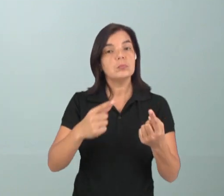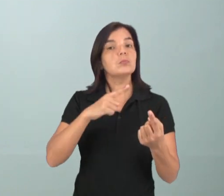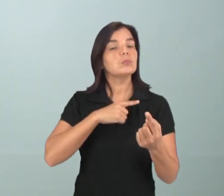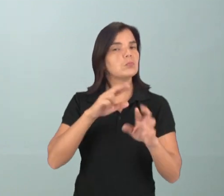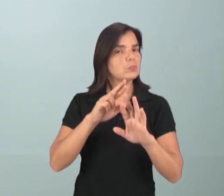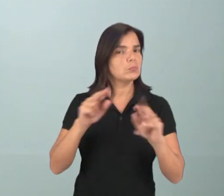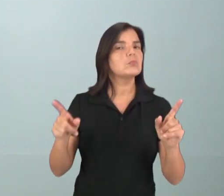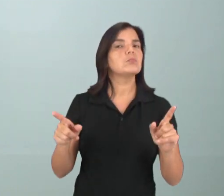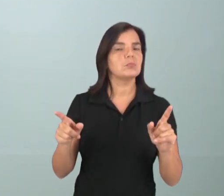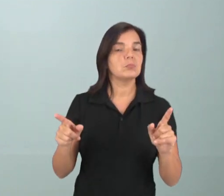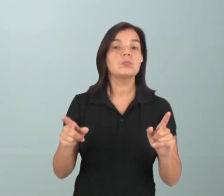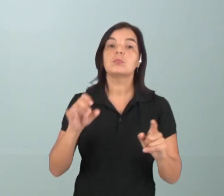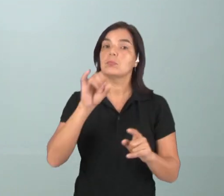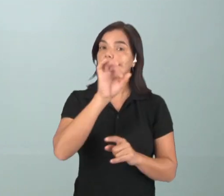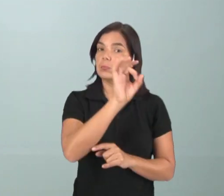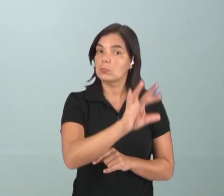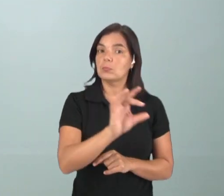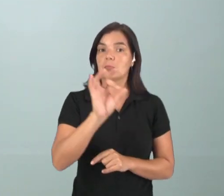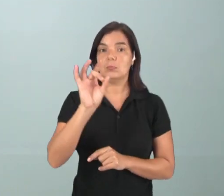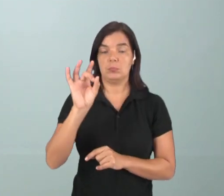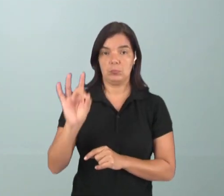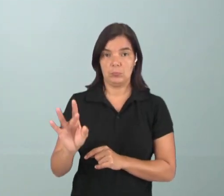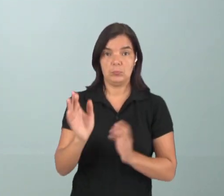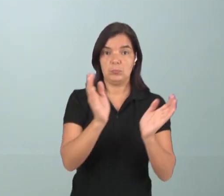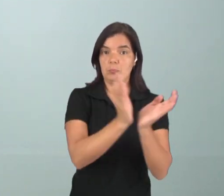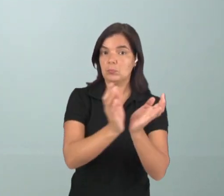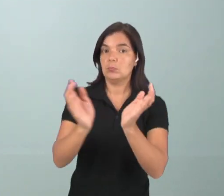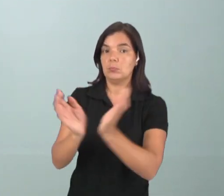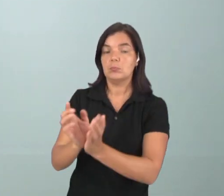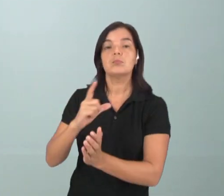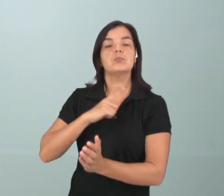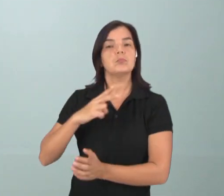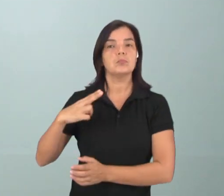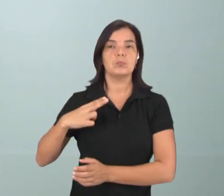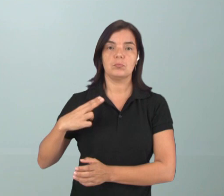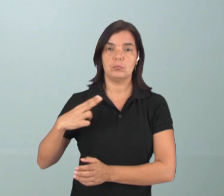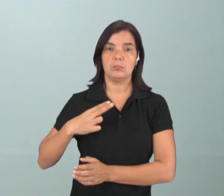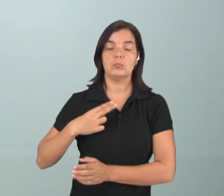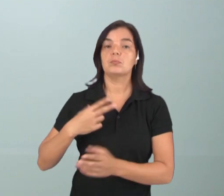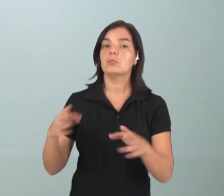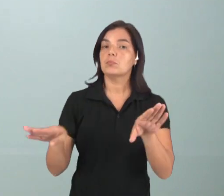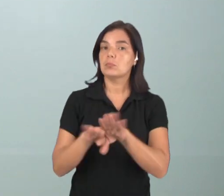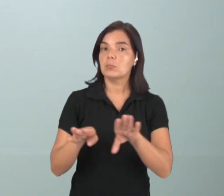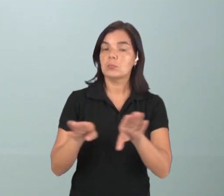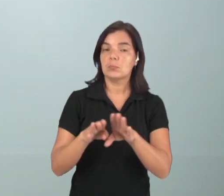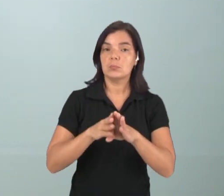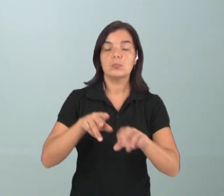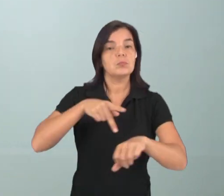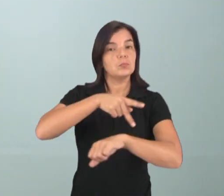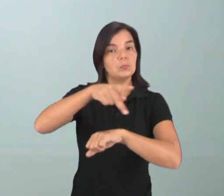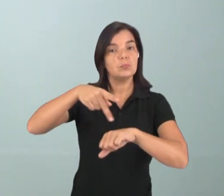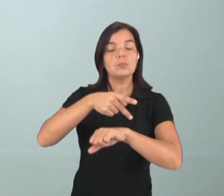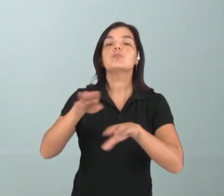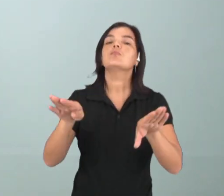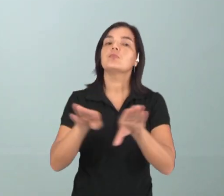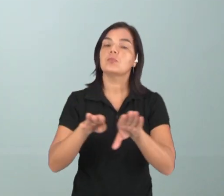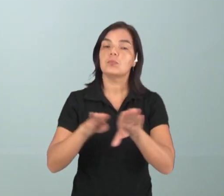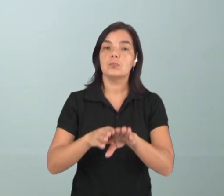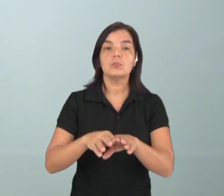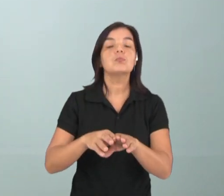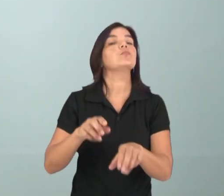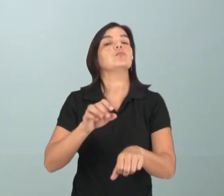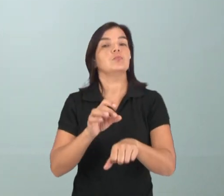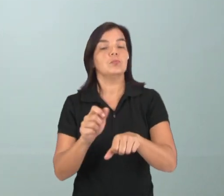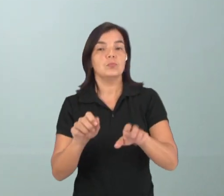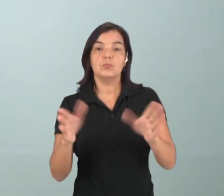uma diferenciação. Cada tribo tem a sua particularidade, assim como as nações afro também têm os seus